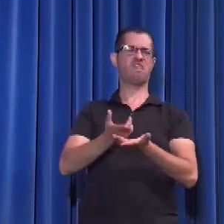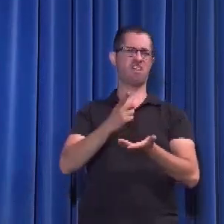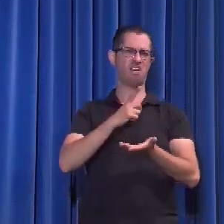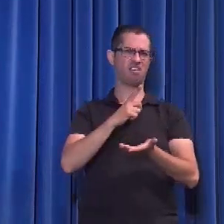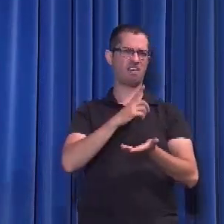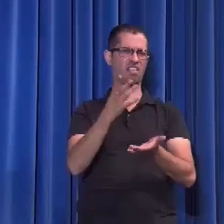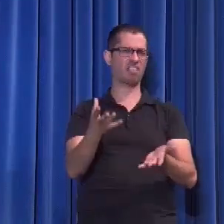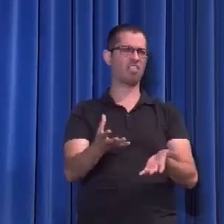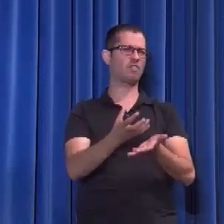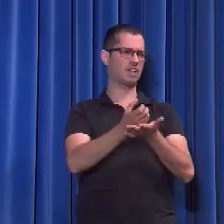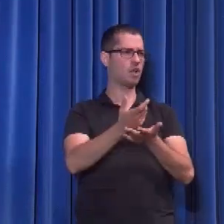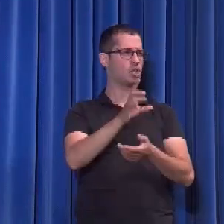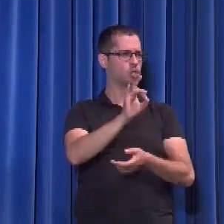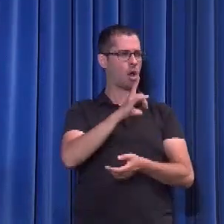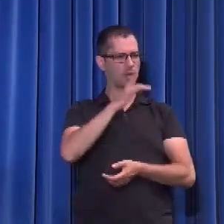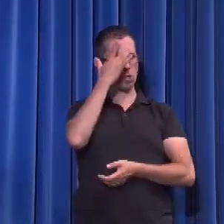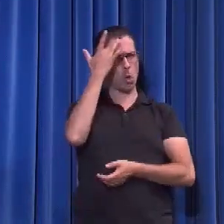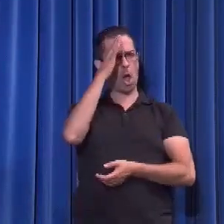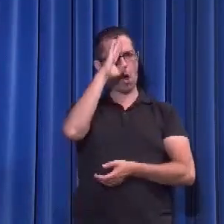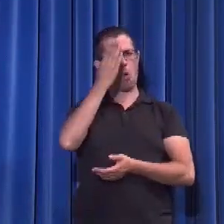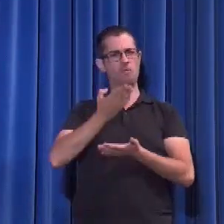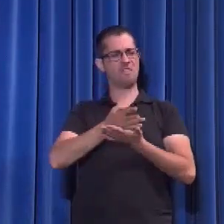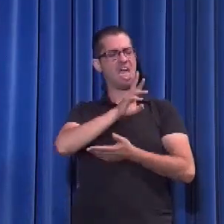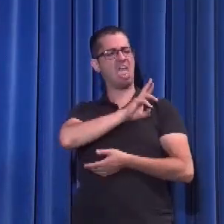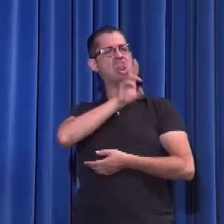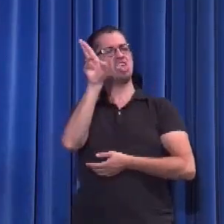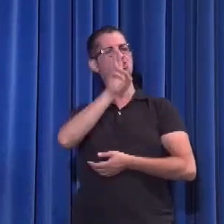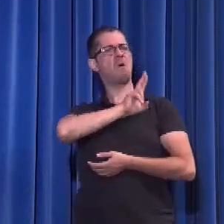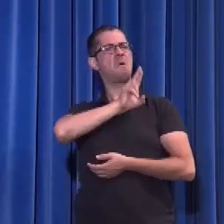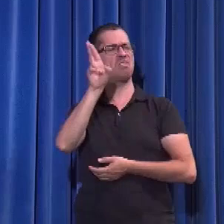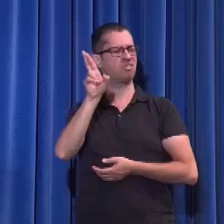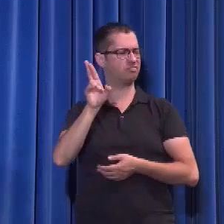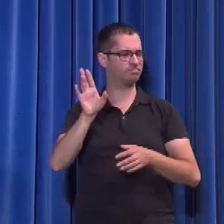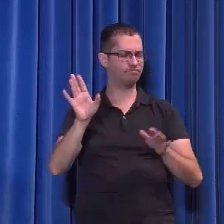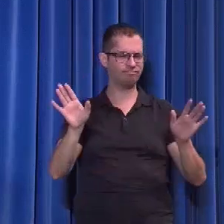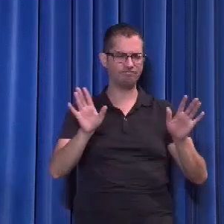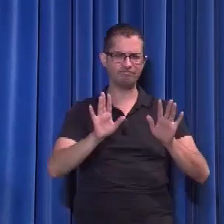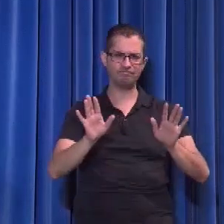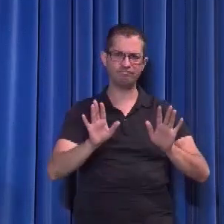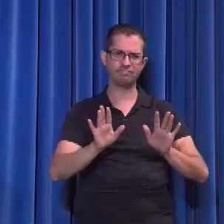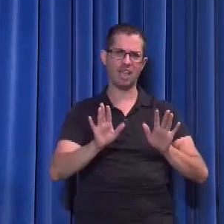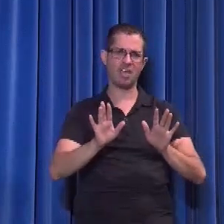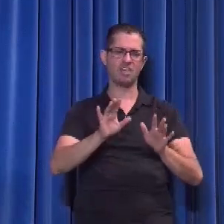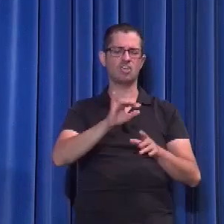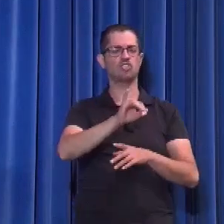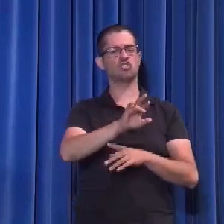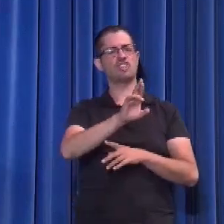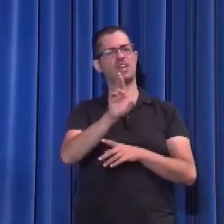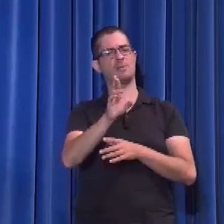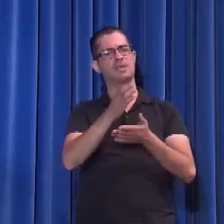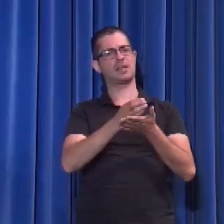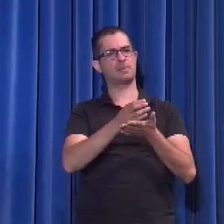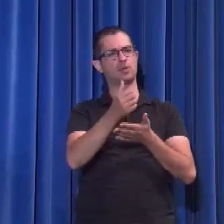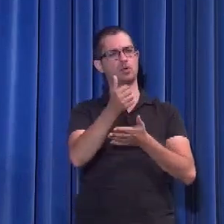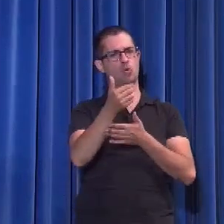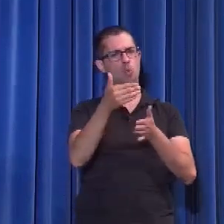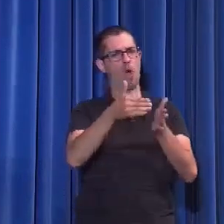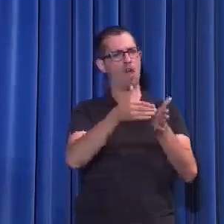na sua religiosidade. O texto de Jeremias, no capítulo 7, do versículo 1 ao 7, Deus está dizendo